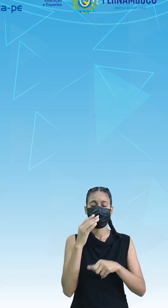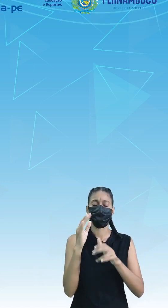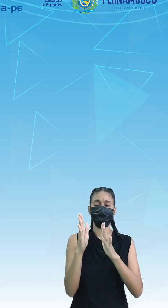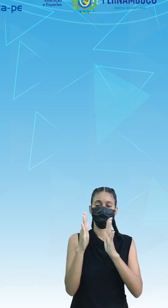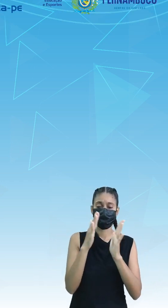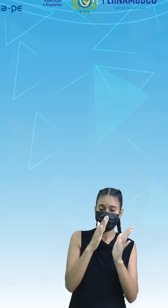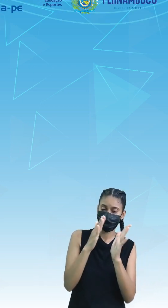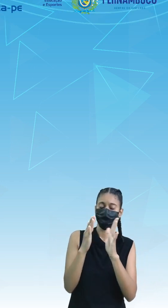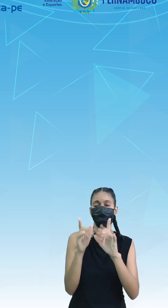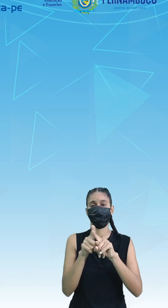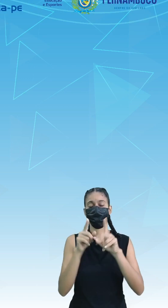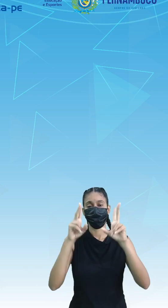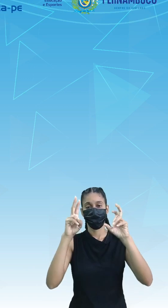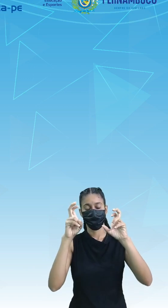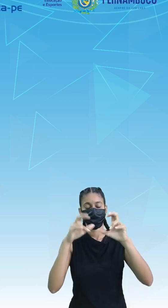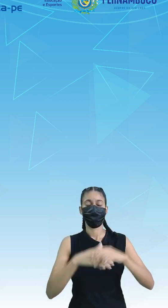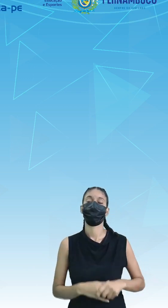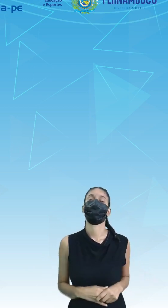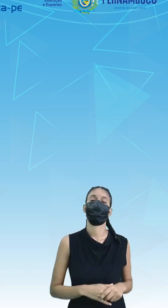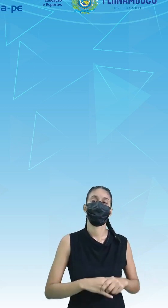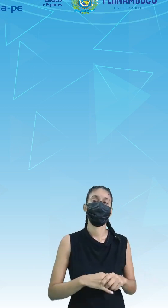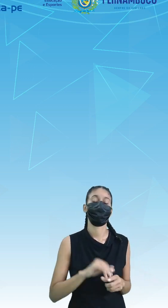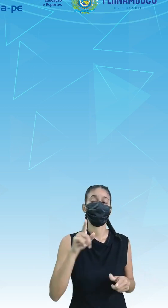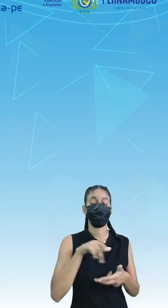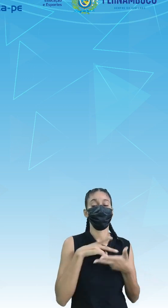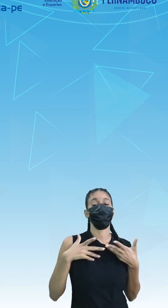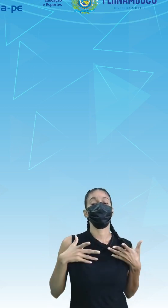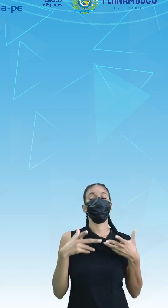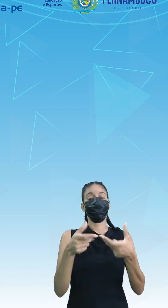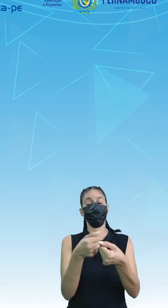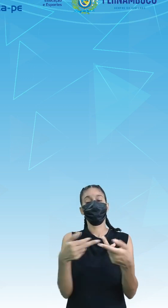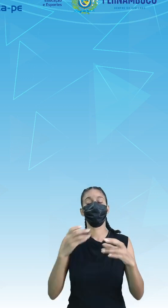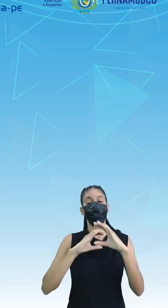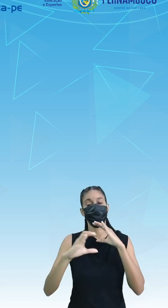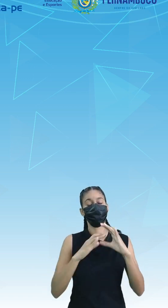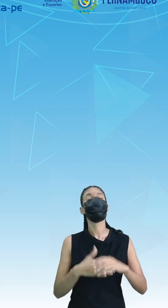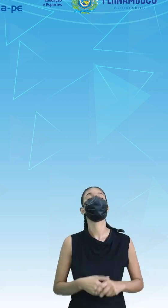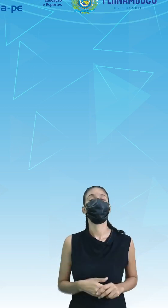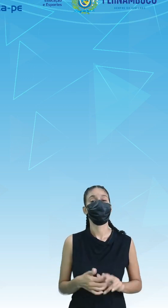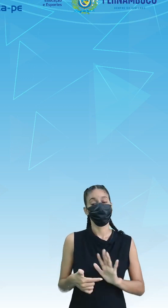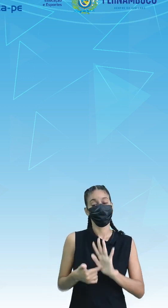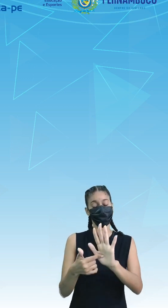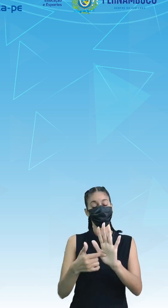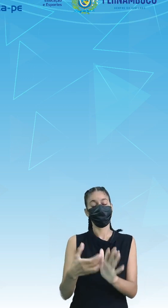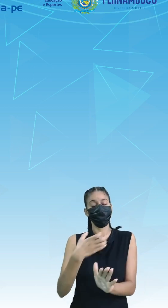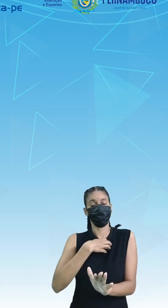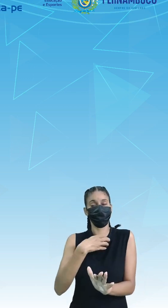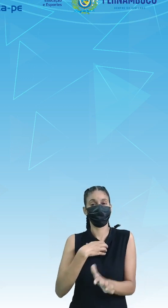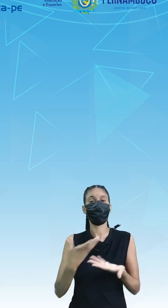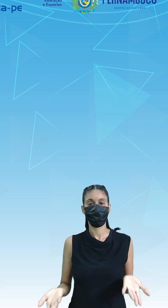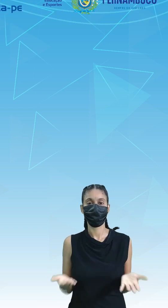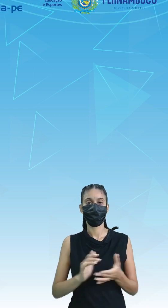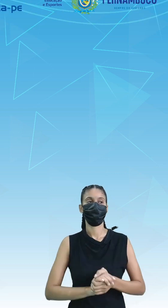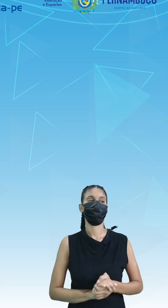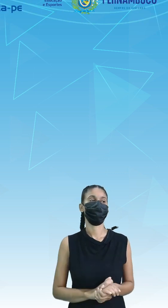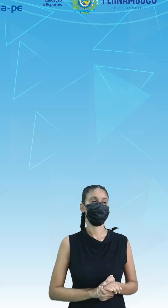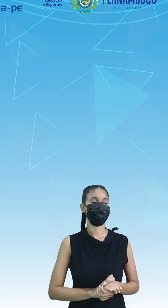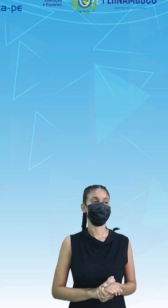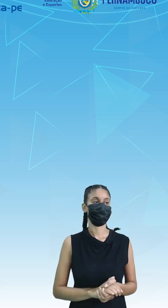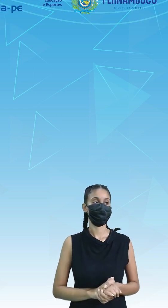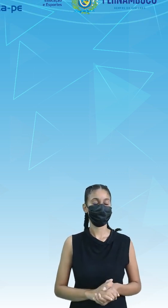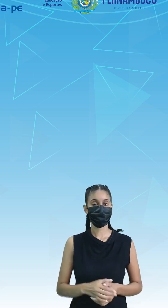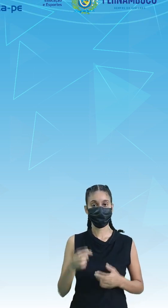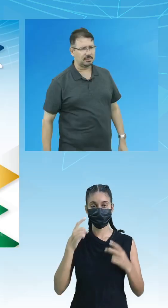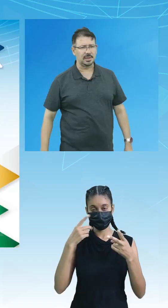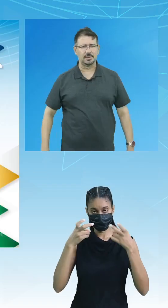itálico, as aspas, tudo isso comunica, tudo isso transmite uma ideia. Até isso, prestem